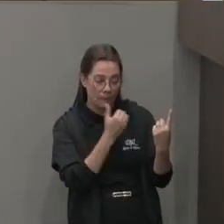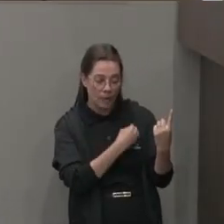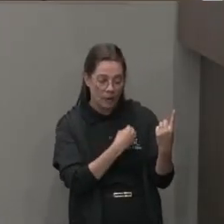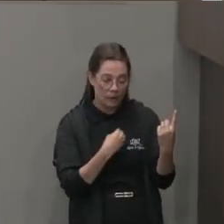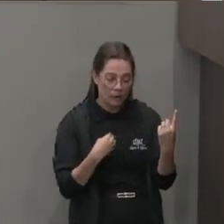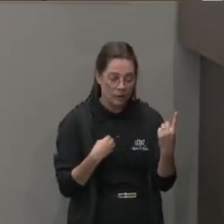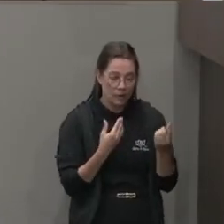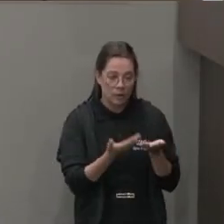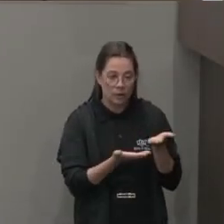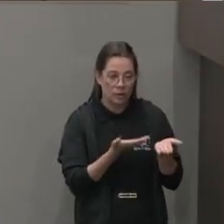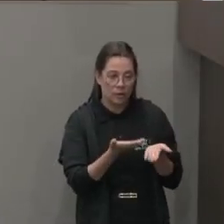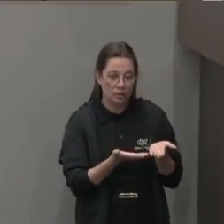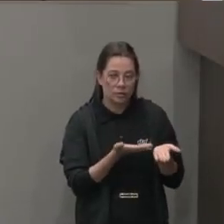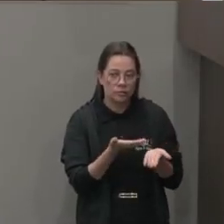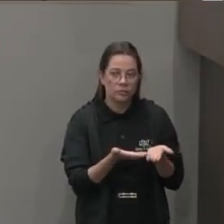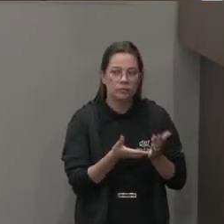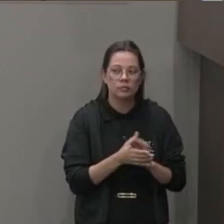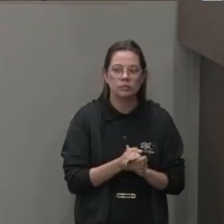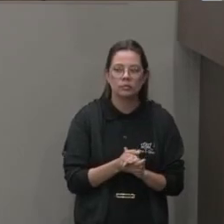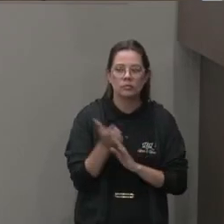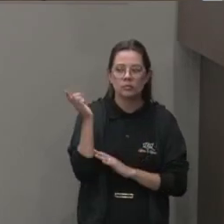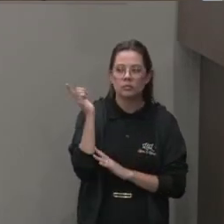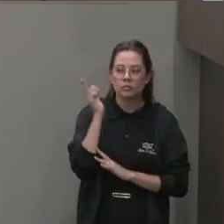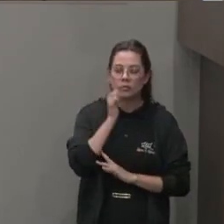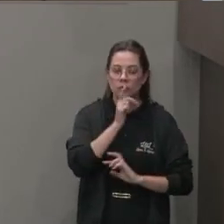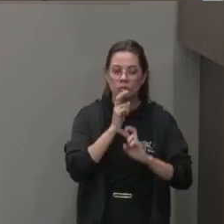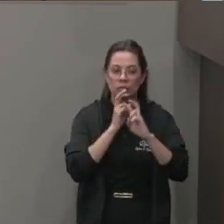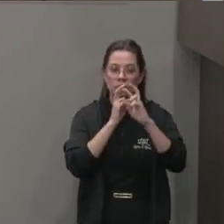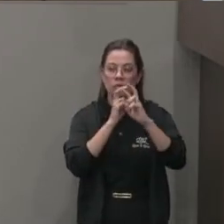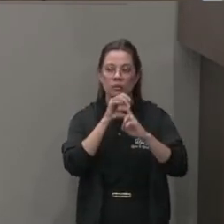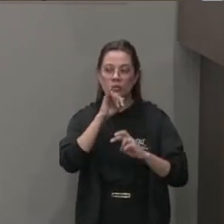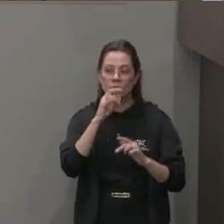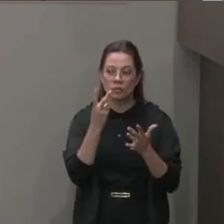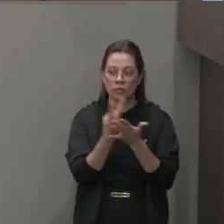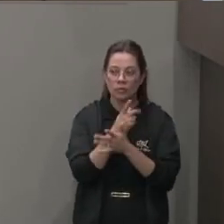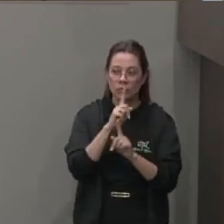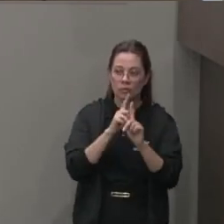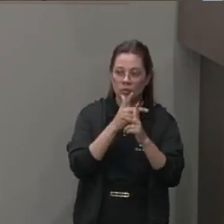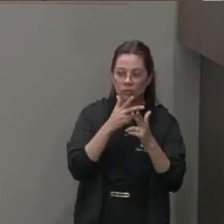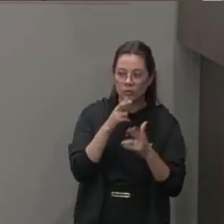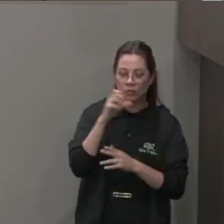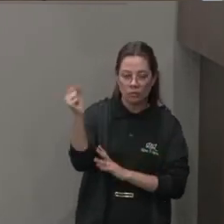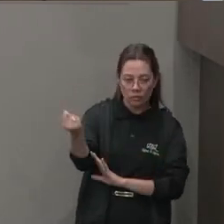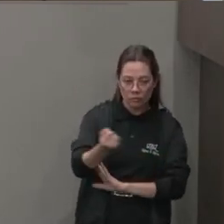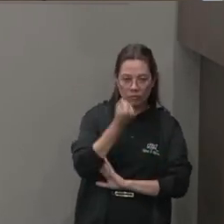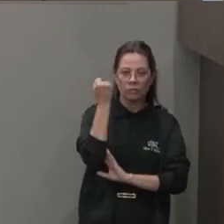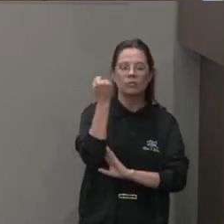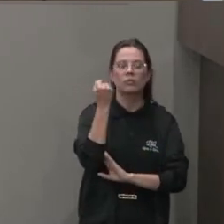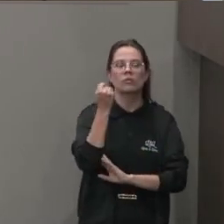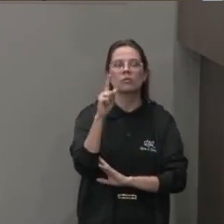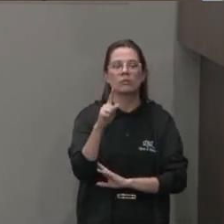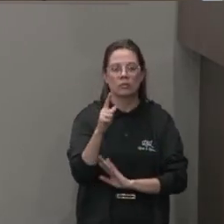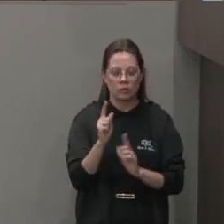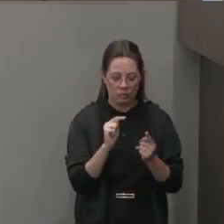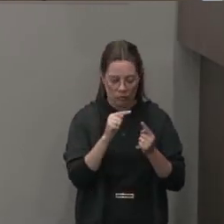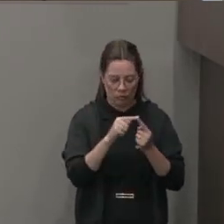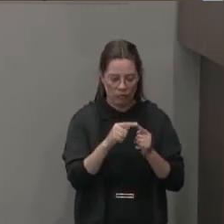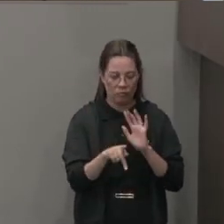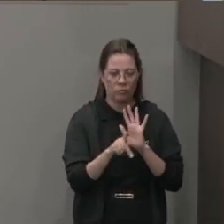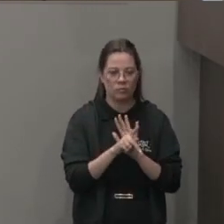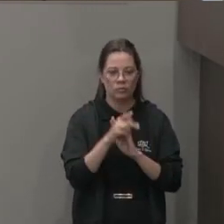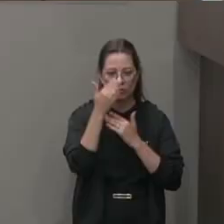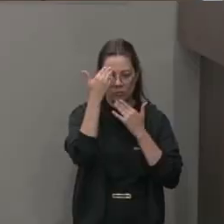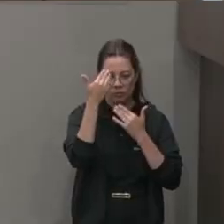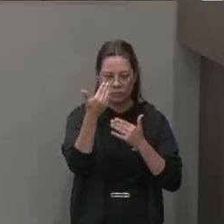médica, que vão poder se socorrer desse botão. Essa é a finalidade.